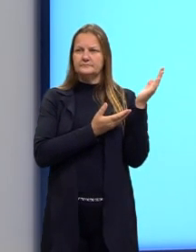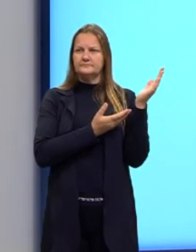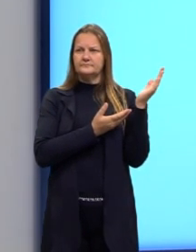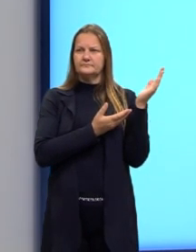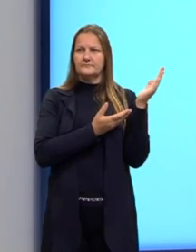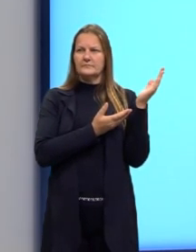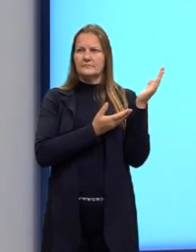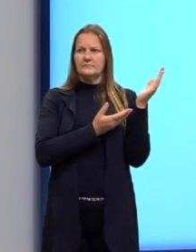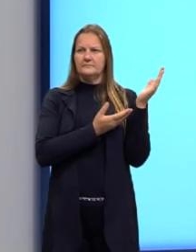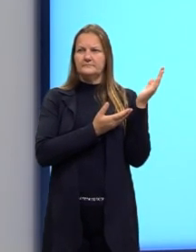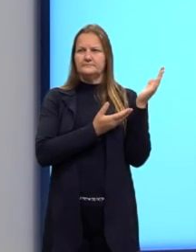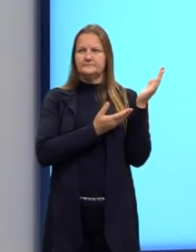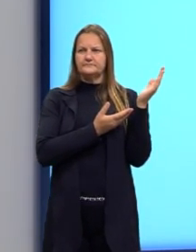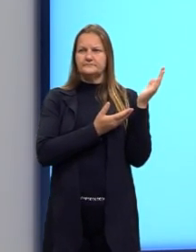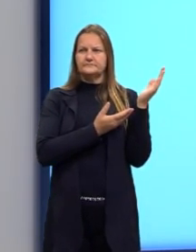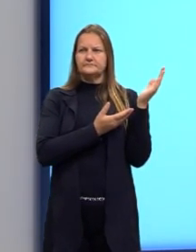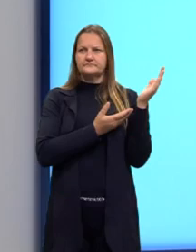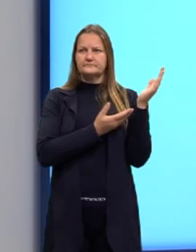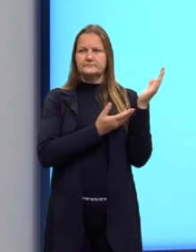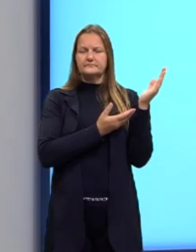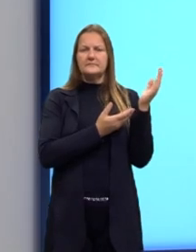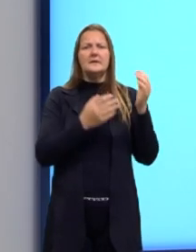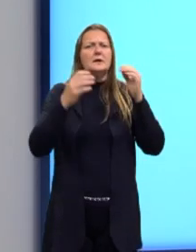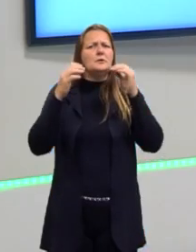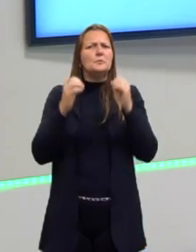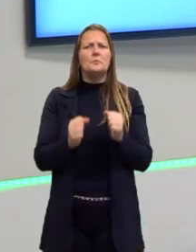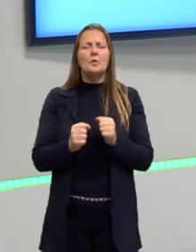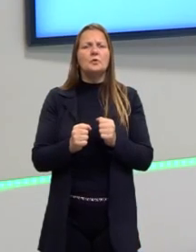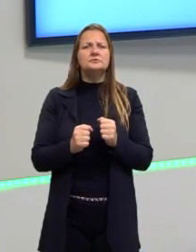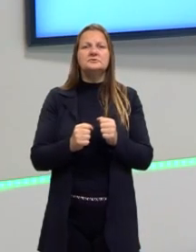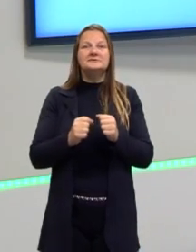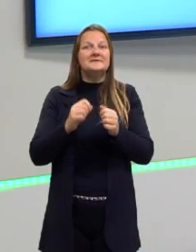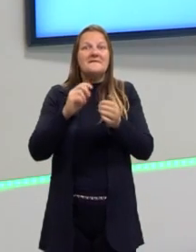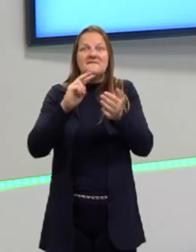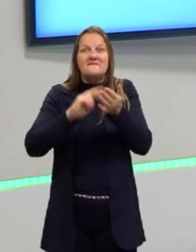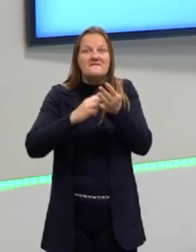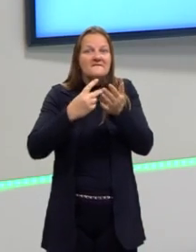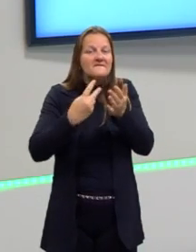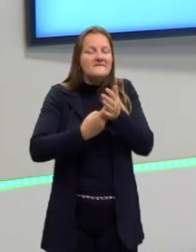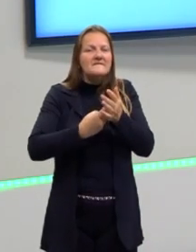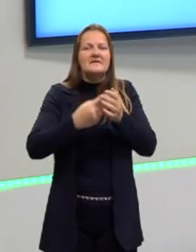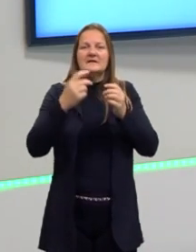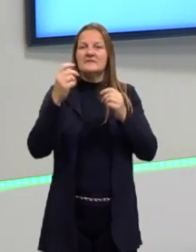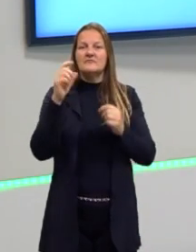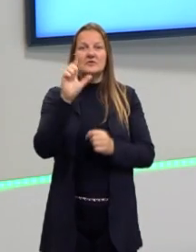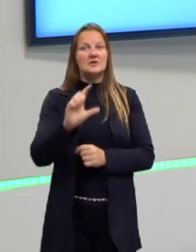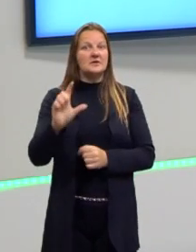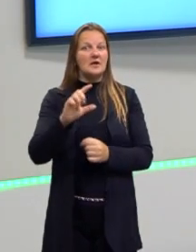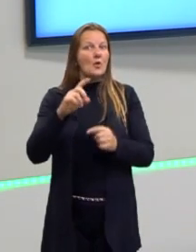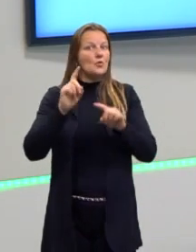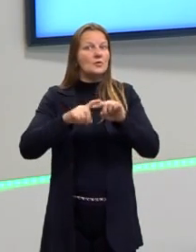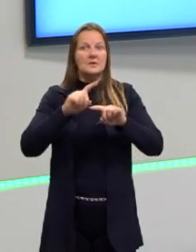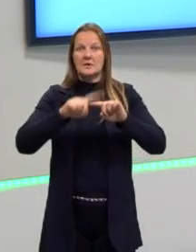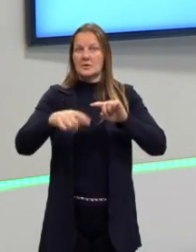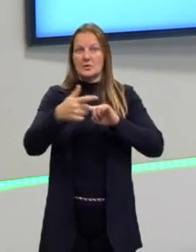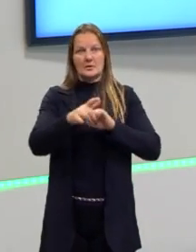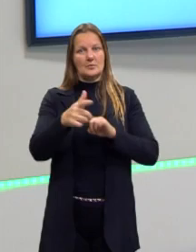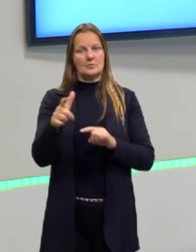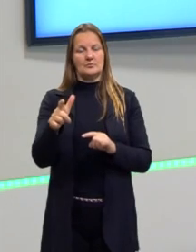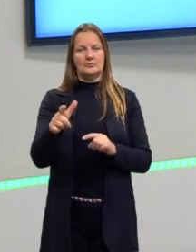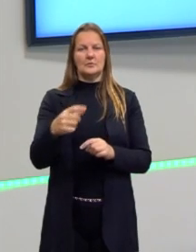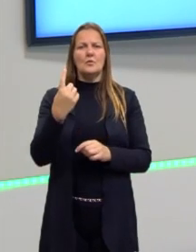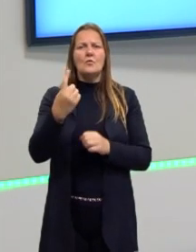ponto dos Prison verbs eu não posso traduzir literalmente vocês vão ver isso mais adiante vocês vão ver que